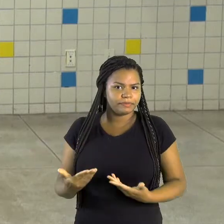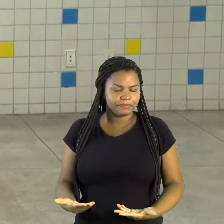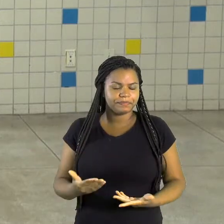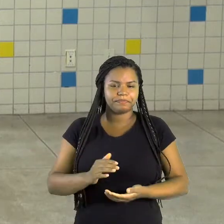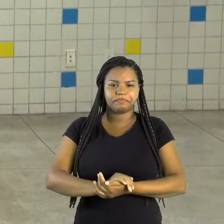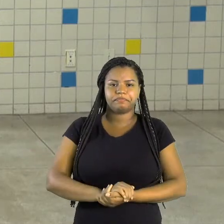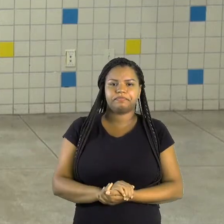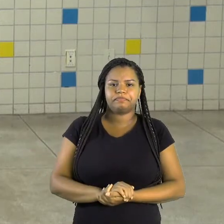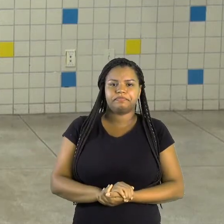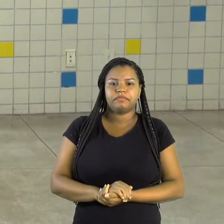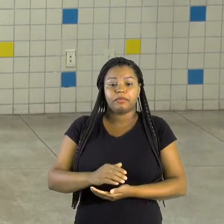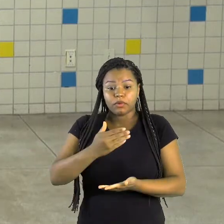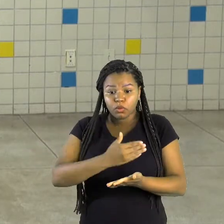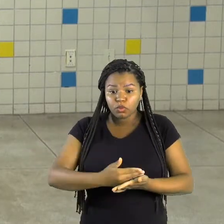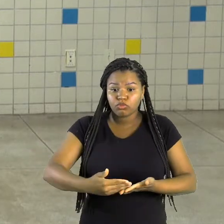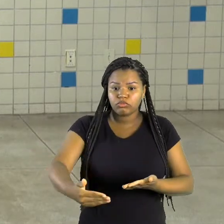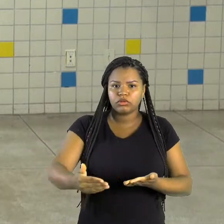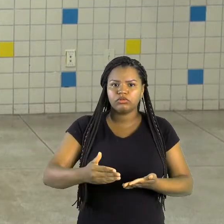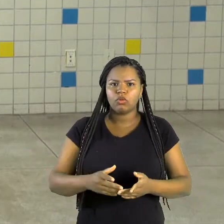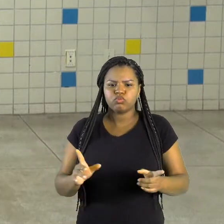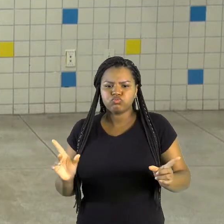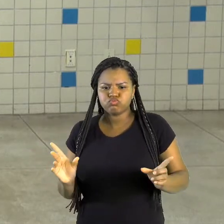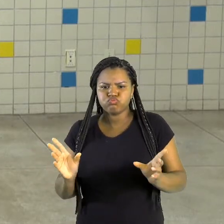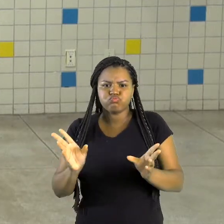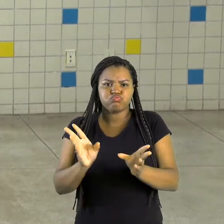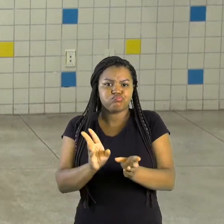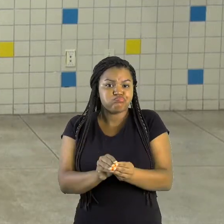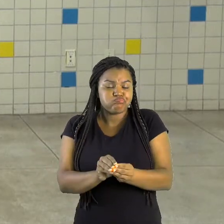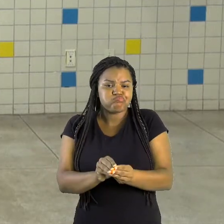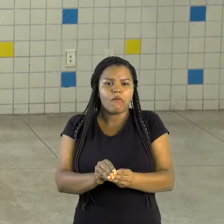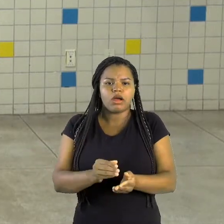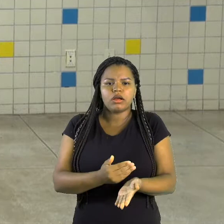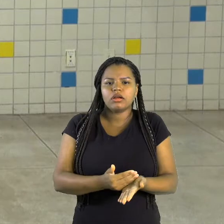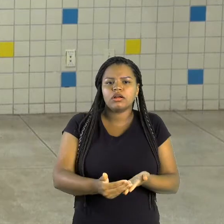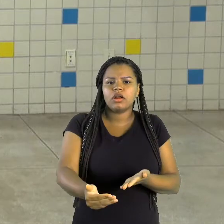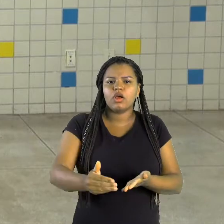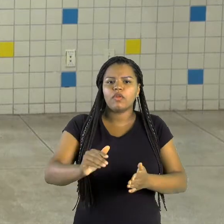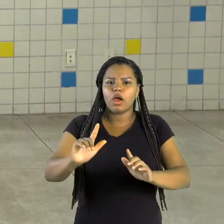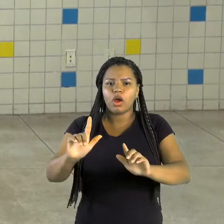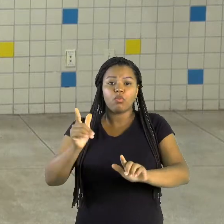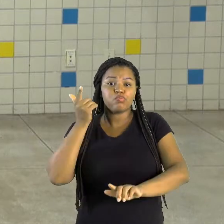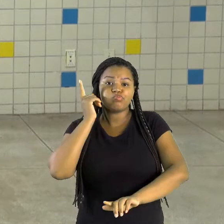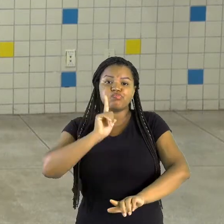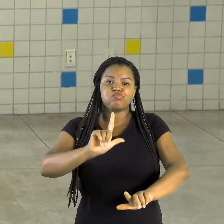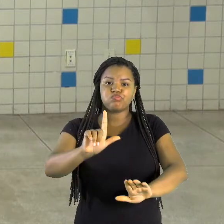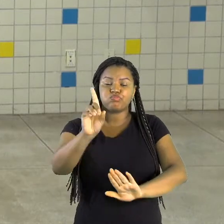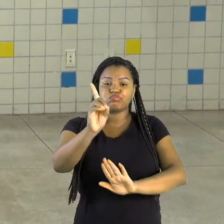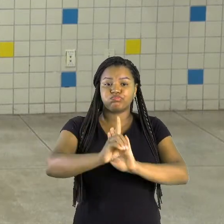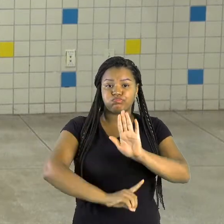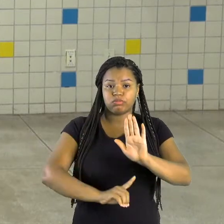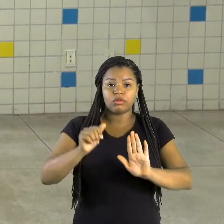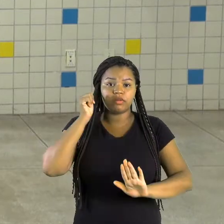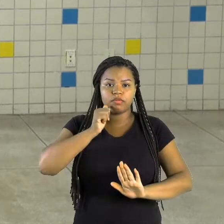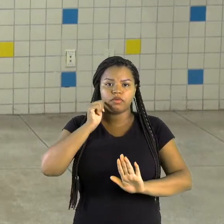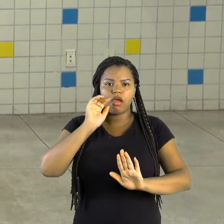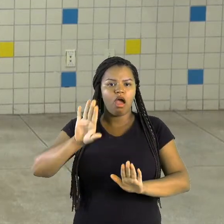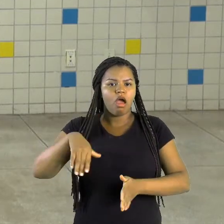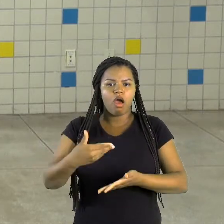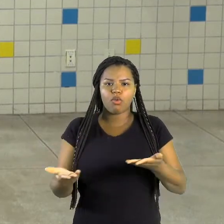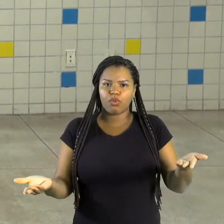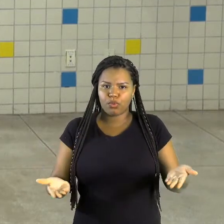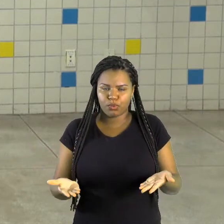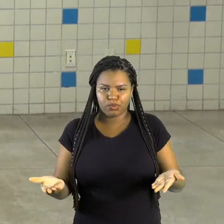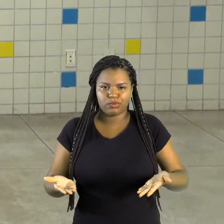iniciarmos, vamos fazer uma breve introdução sobre as conquistas dos direitos das mulheres até os dias atuais. Hoje